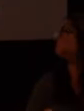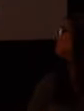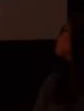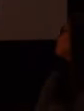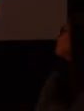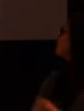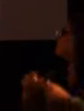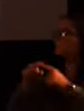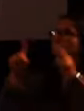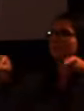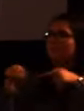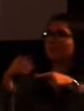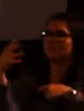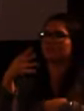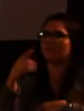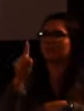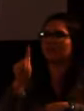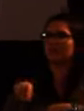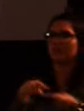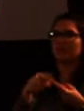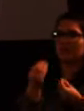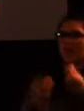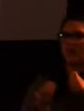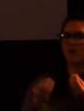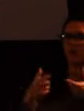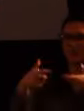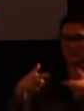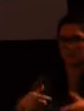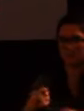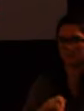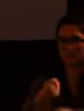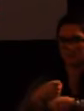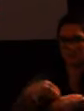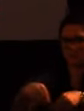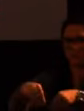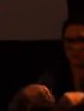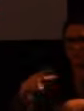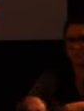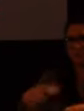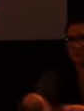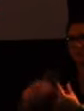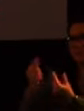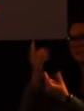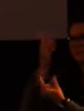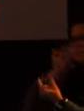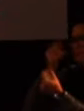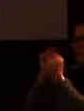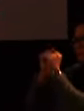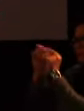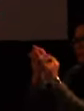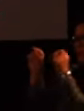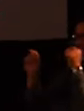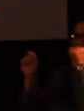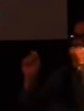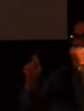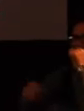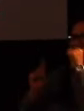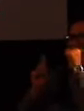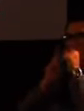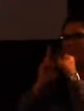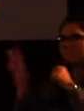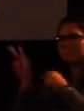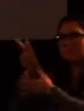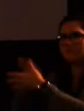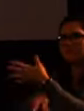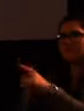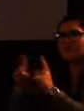Aí no quadro 4, características físico-operacionais do sistema viário. Não se preocupem, está muito pequenininho, não dá para vocês lerem, mas é só para dar uma